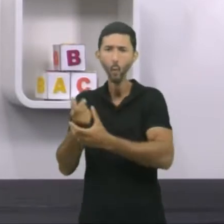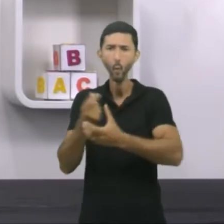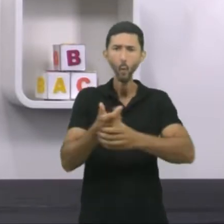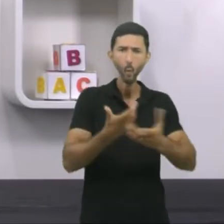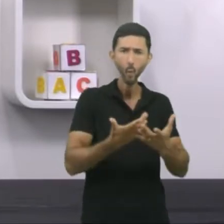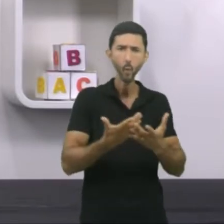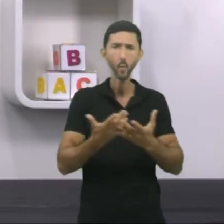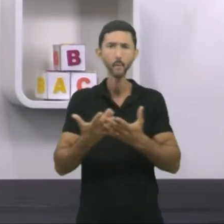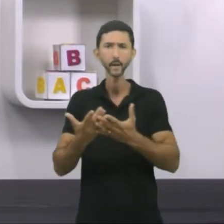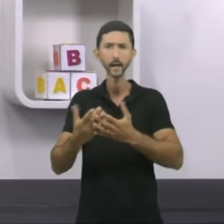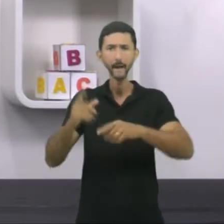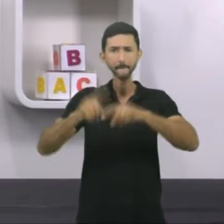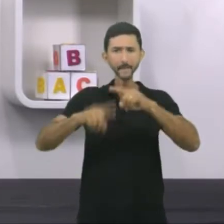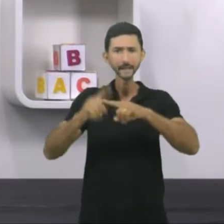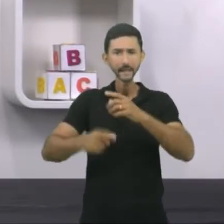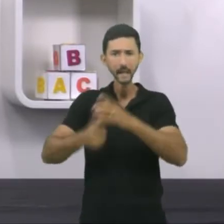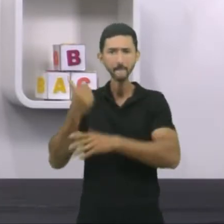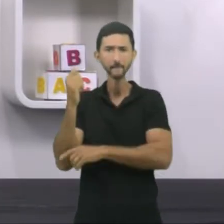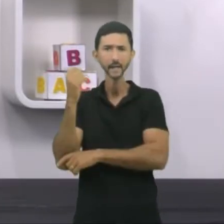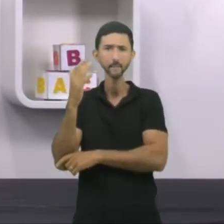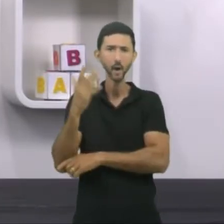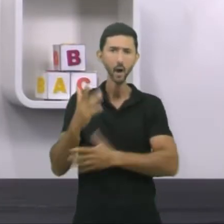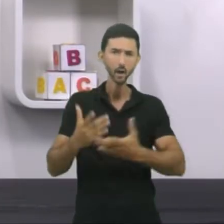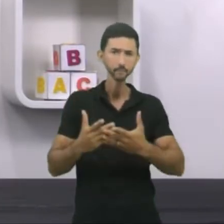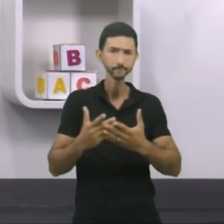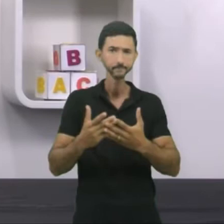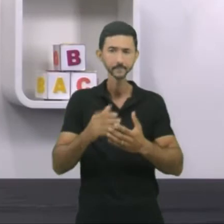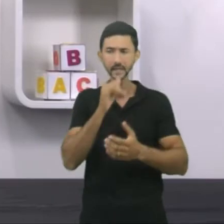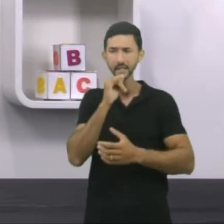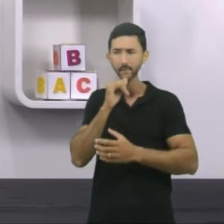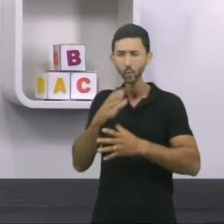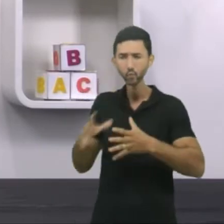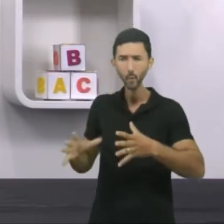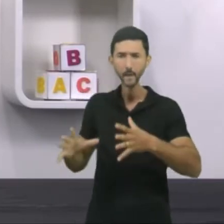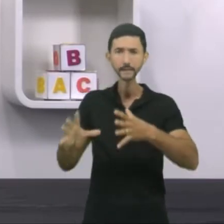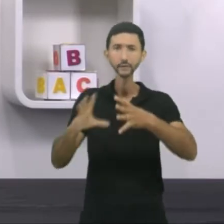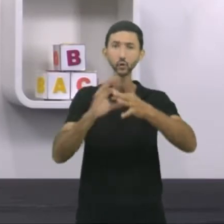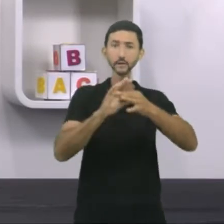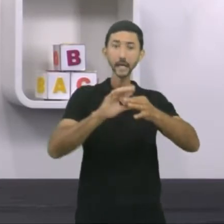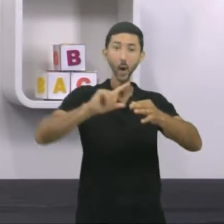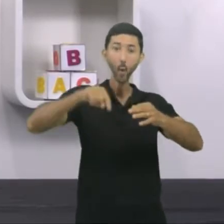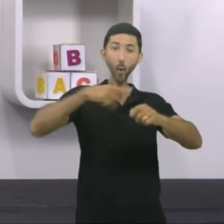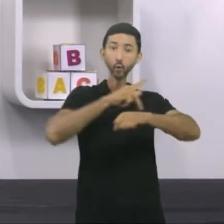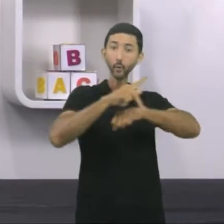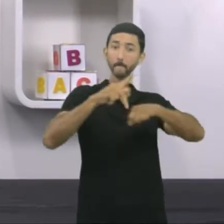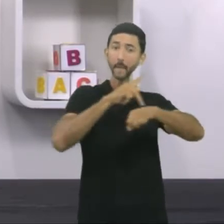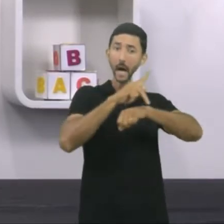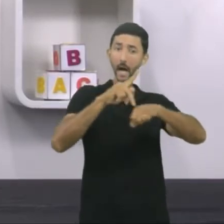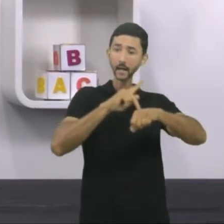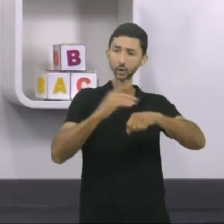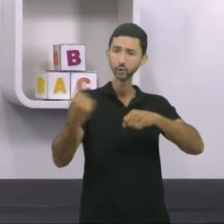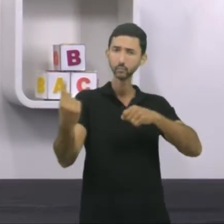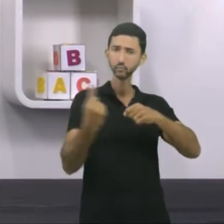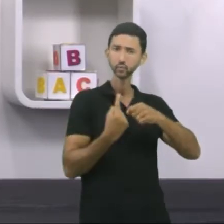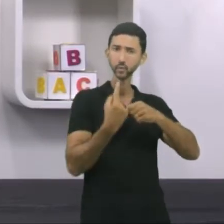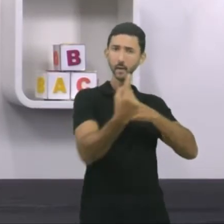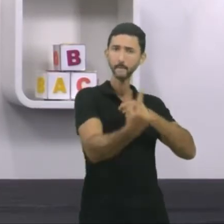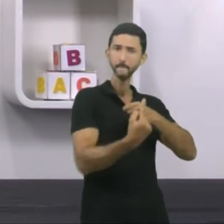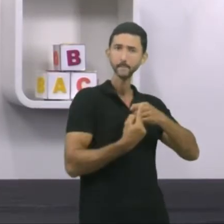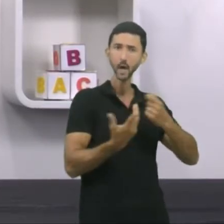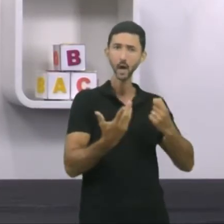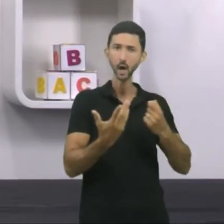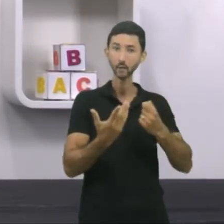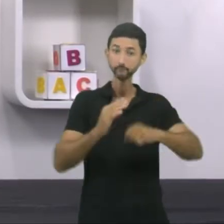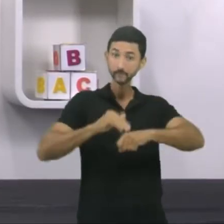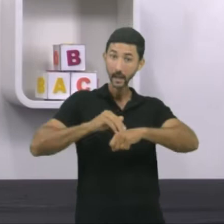preciso de matéria-prima e claro que se eu me associar com outros países, isso vai ser